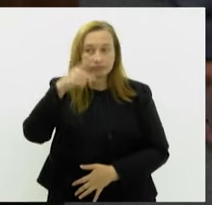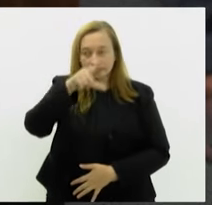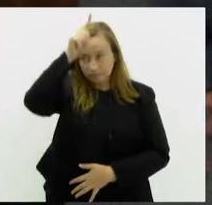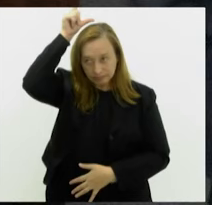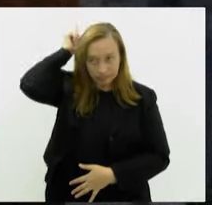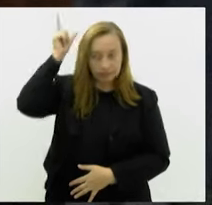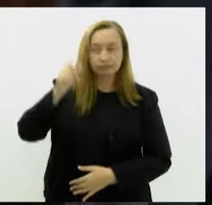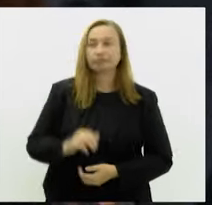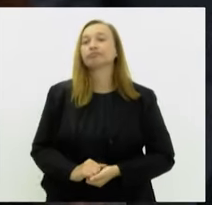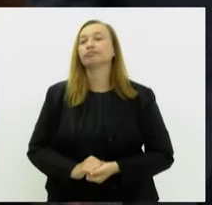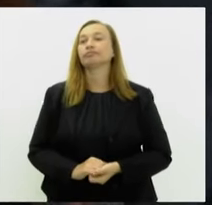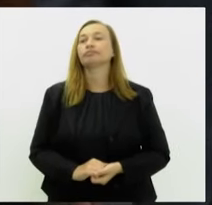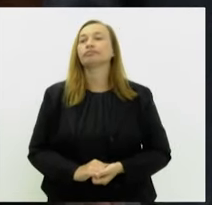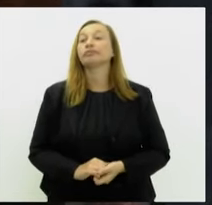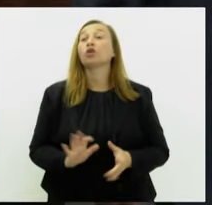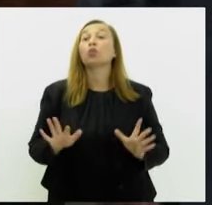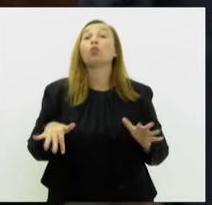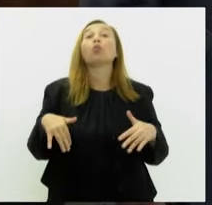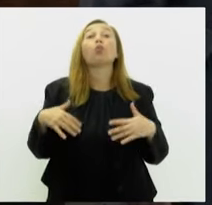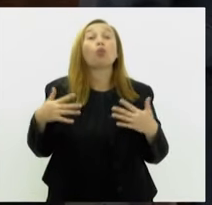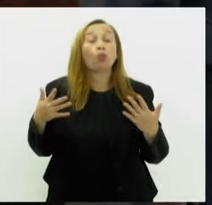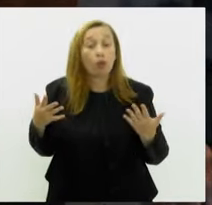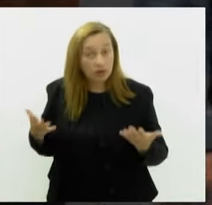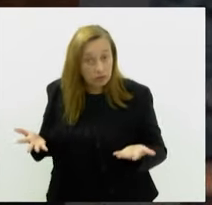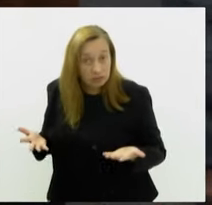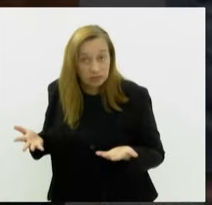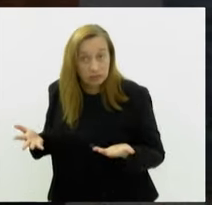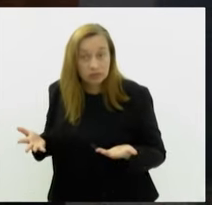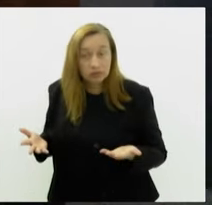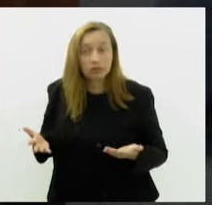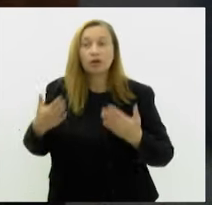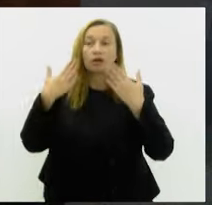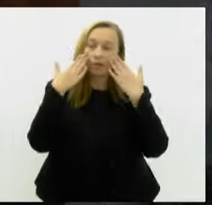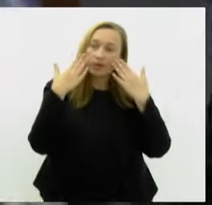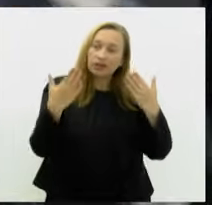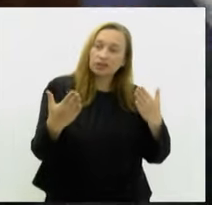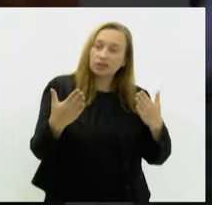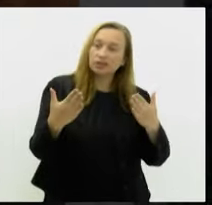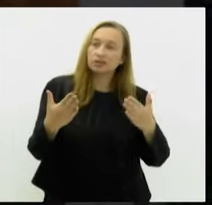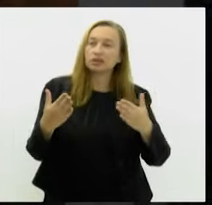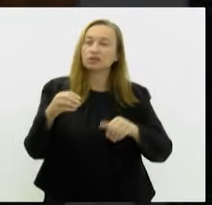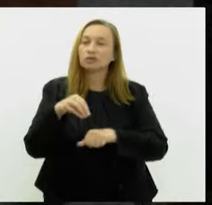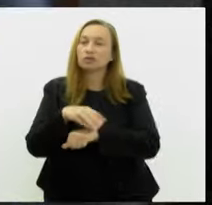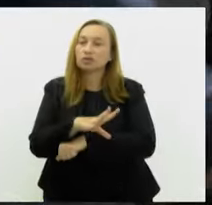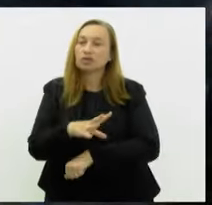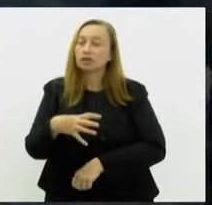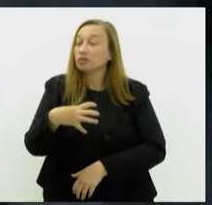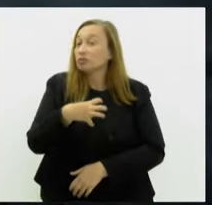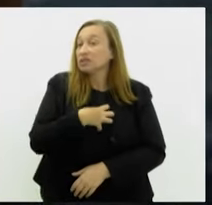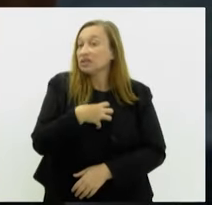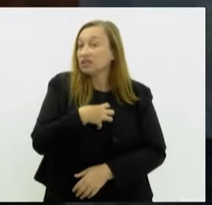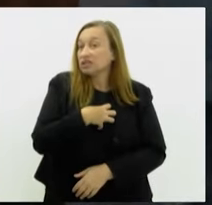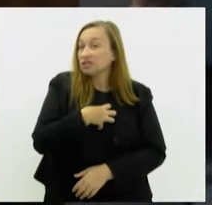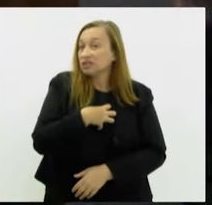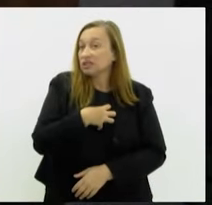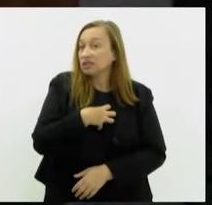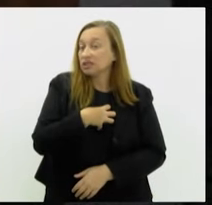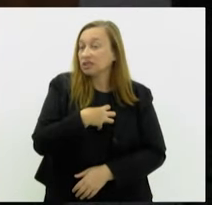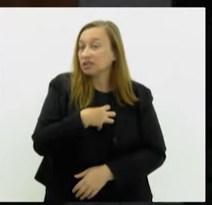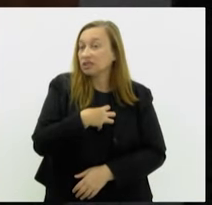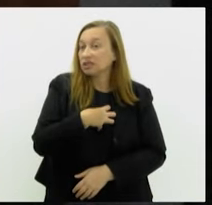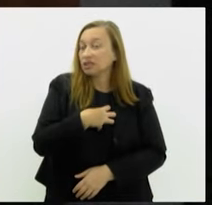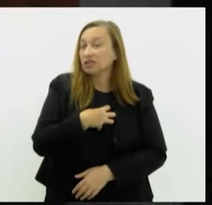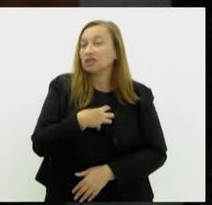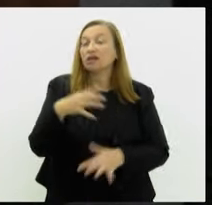Luiz Paulo. Quando, da apresentação do destaque, eu me senti contemplada pelos